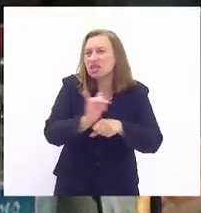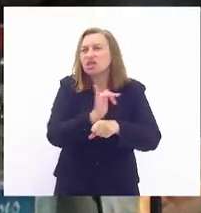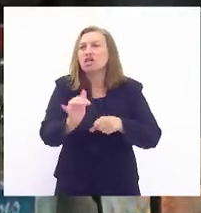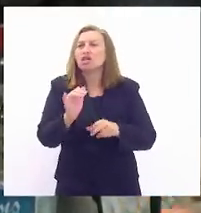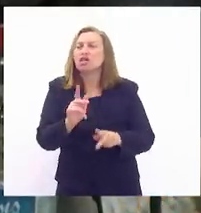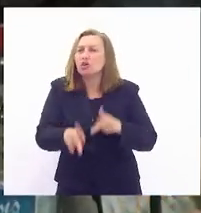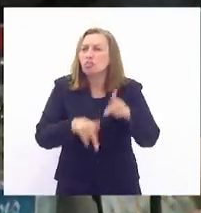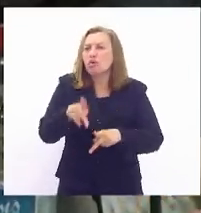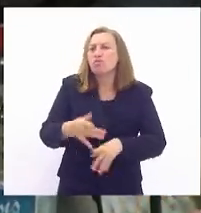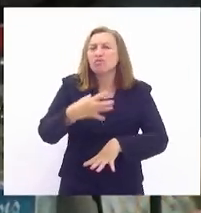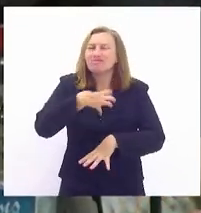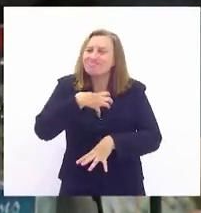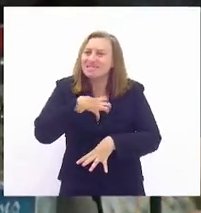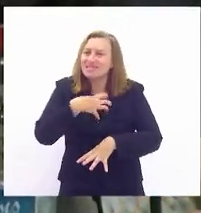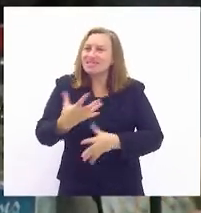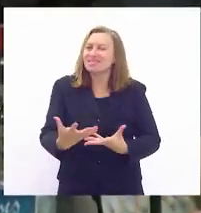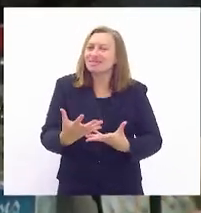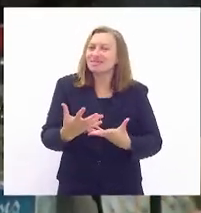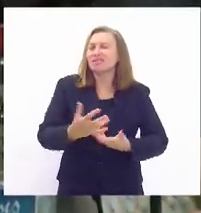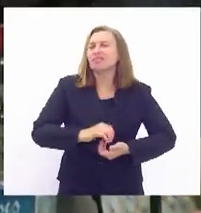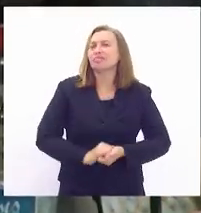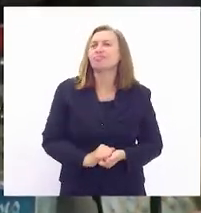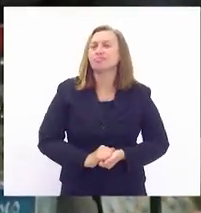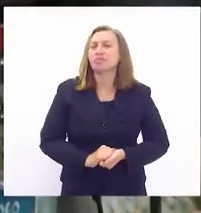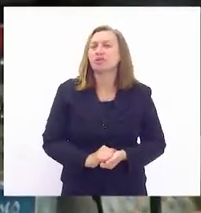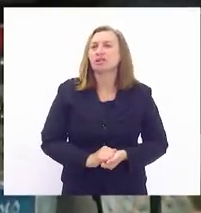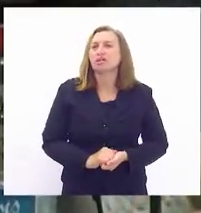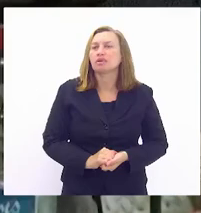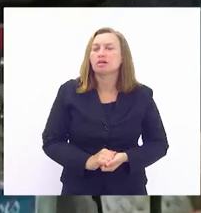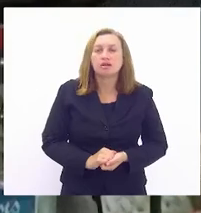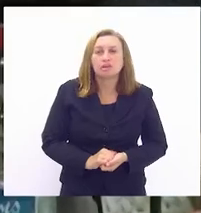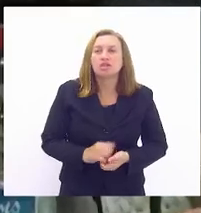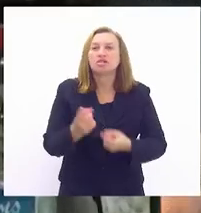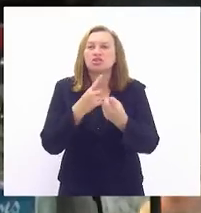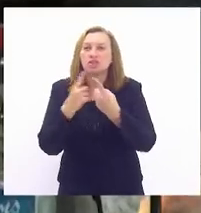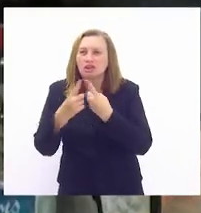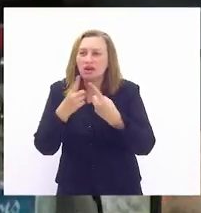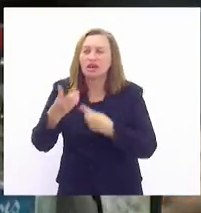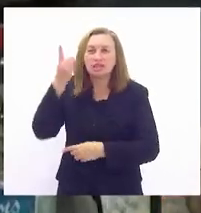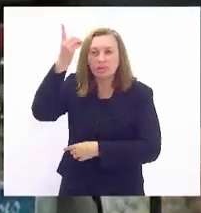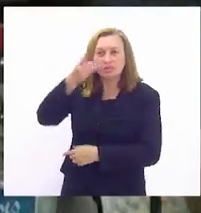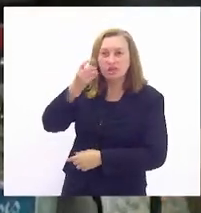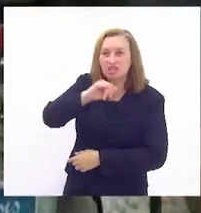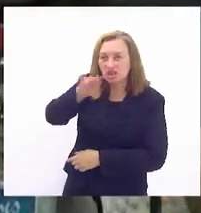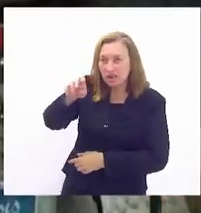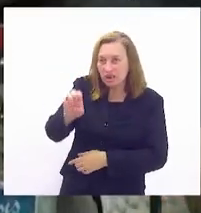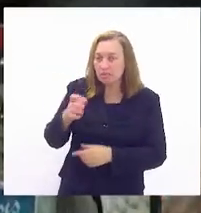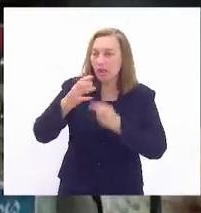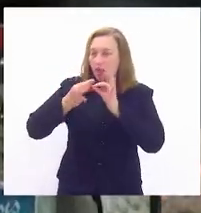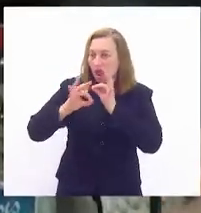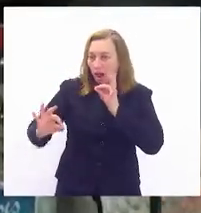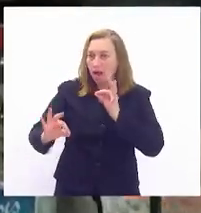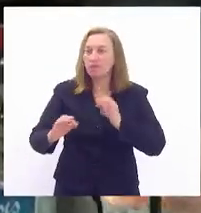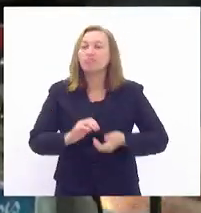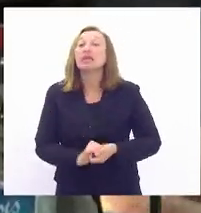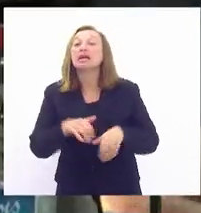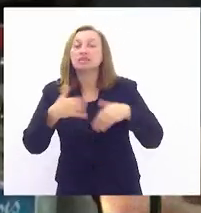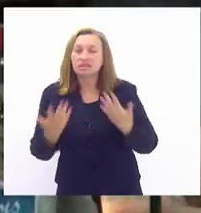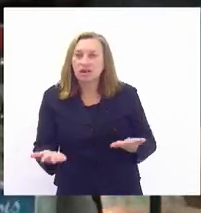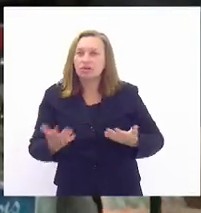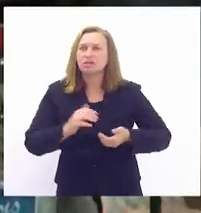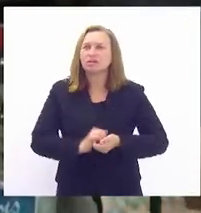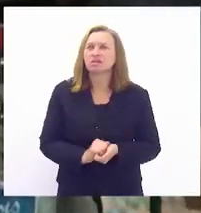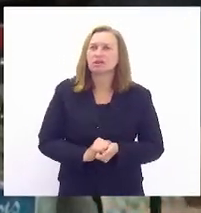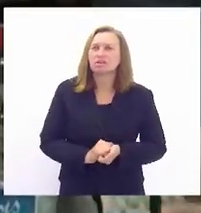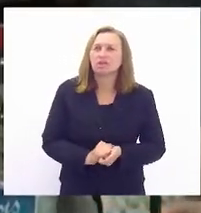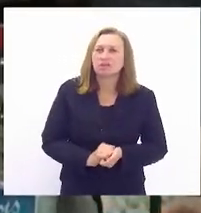receba esse tipo de tratamento. Pretendo me alongar, o deputado Jari já comentou para a gente não se alongar muito, e então preciso fazer